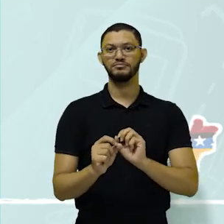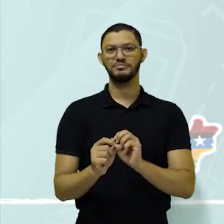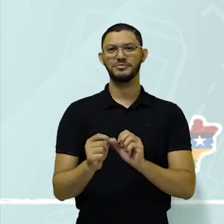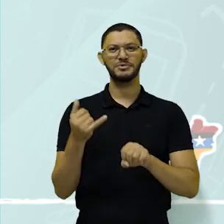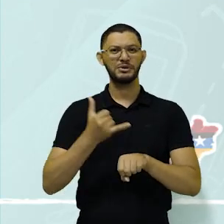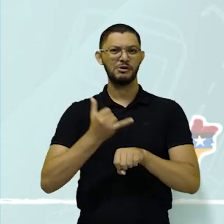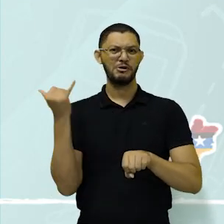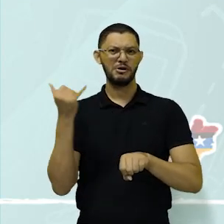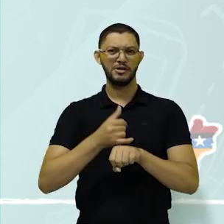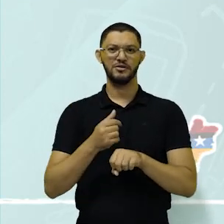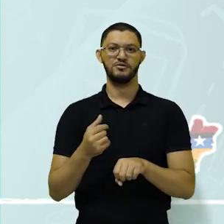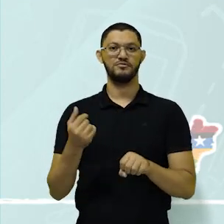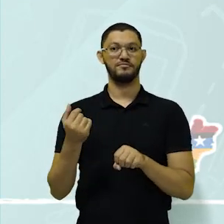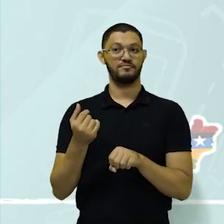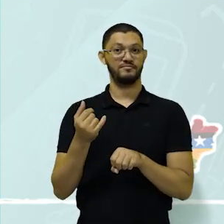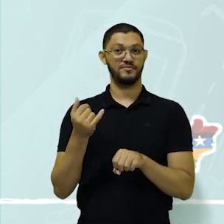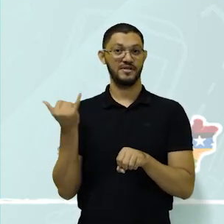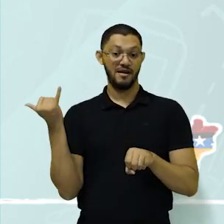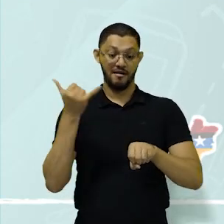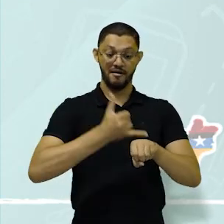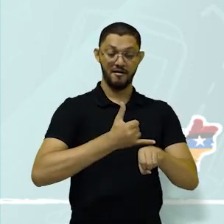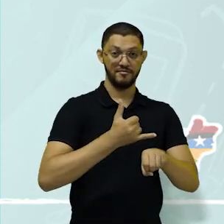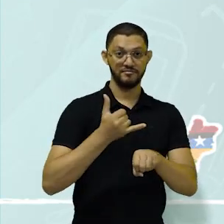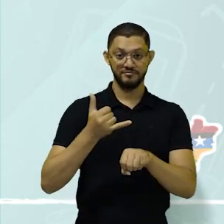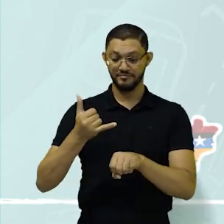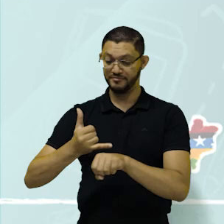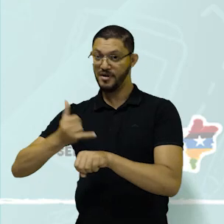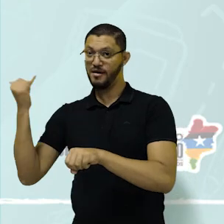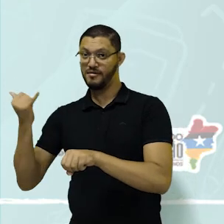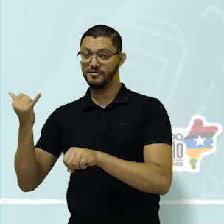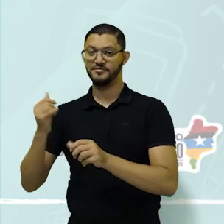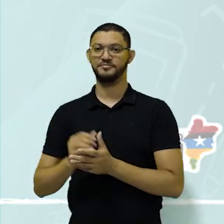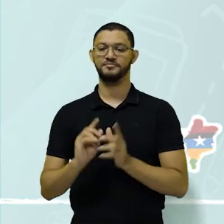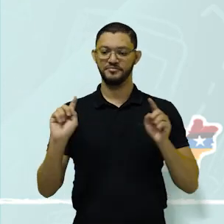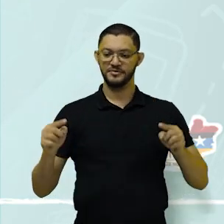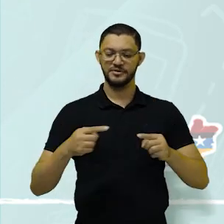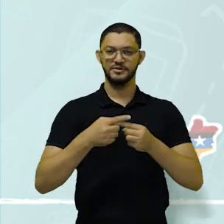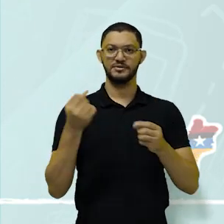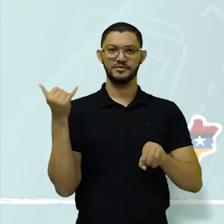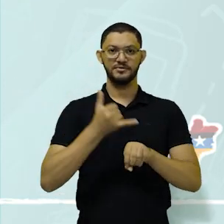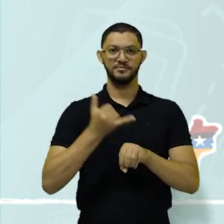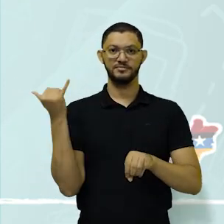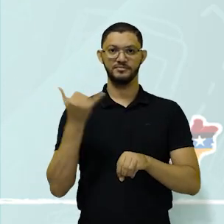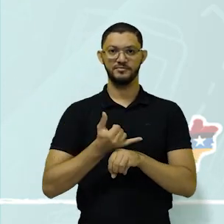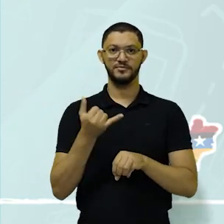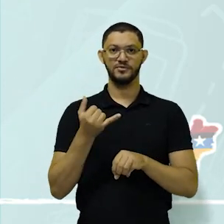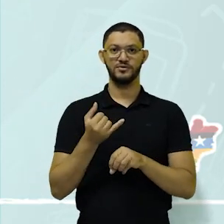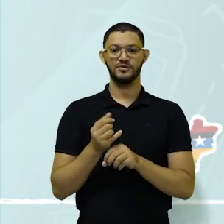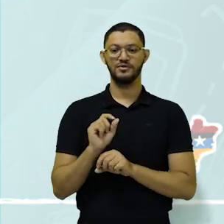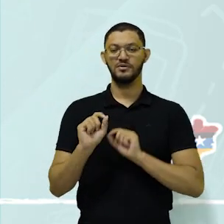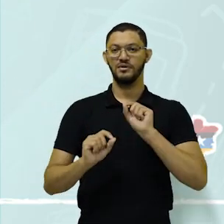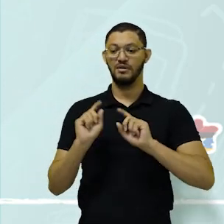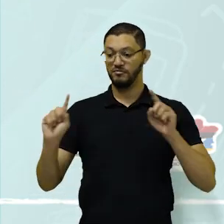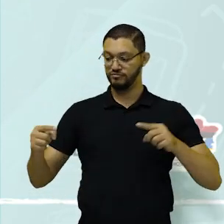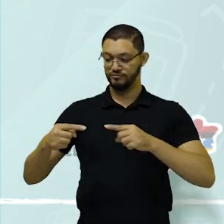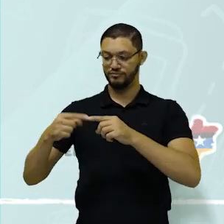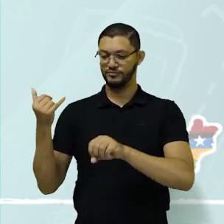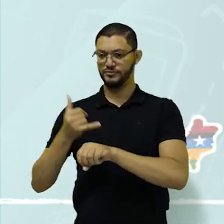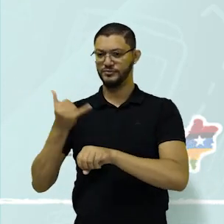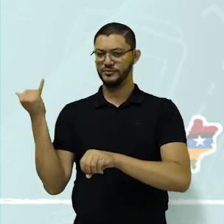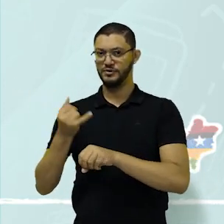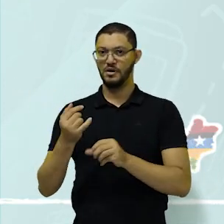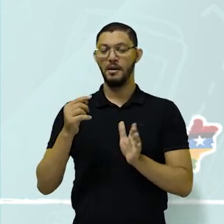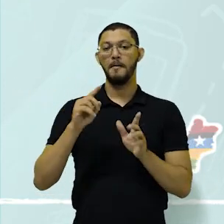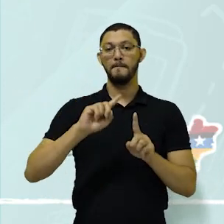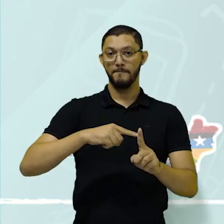íon, cátion, ânion. Ligação iônica. A ligação iônica ocorre entre íons